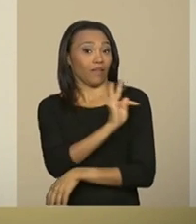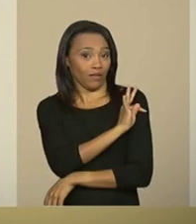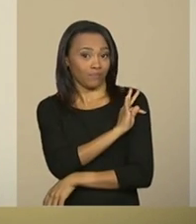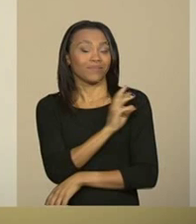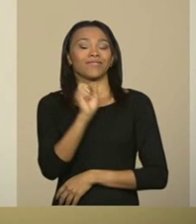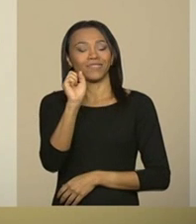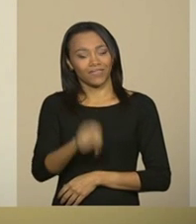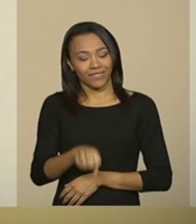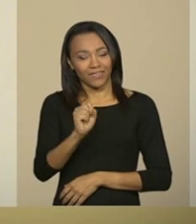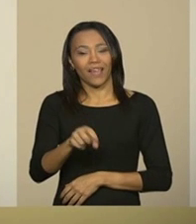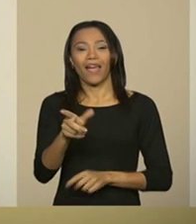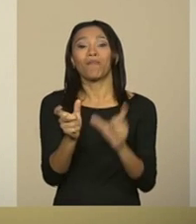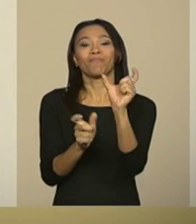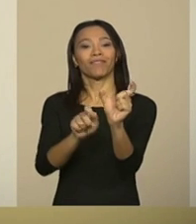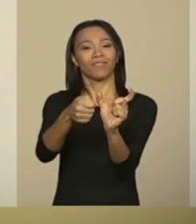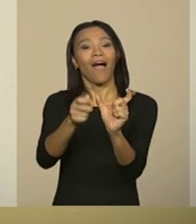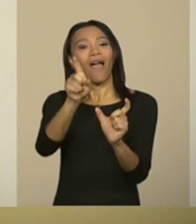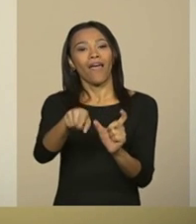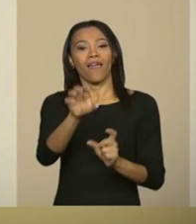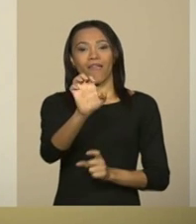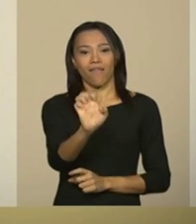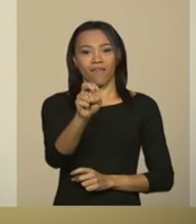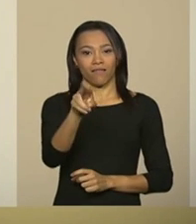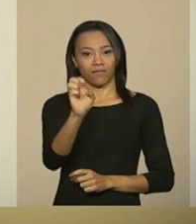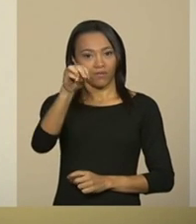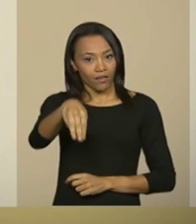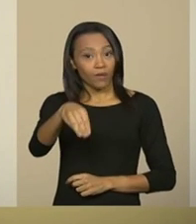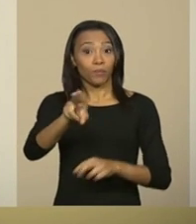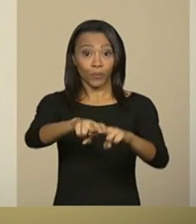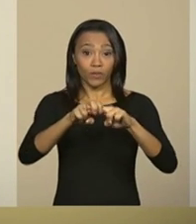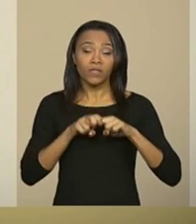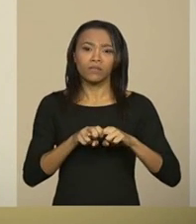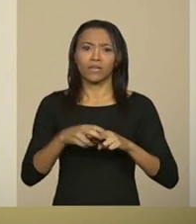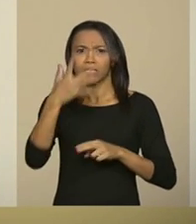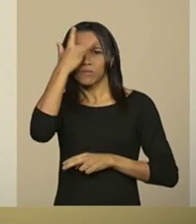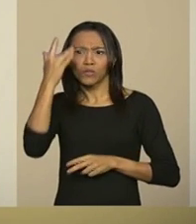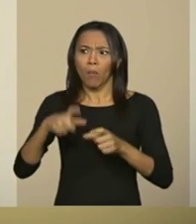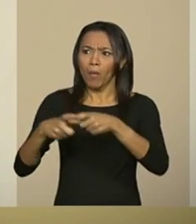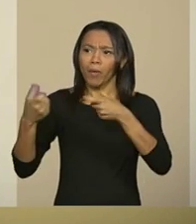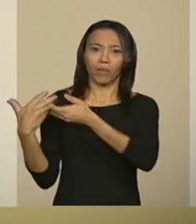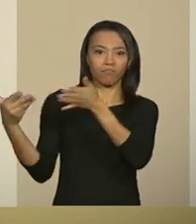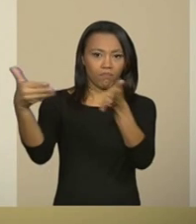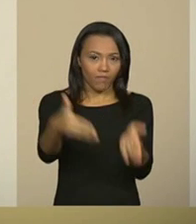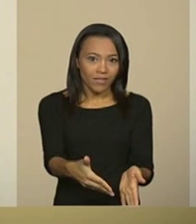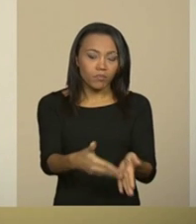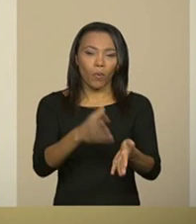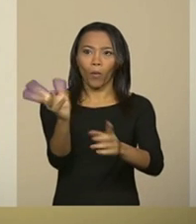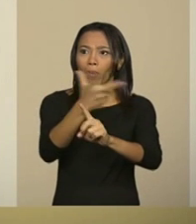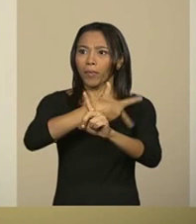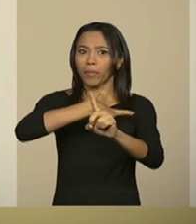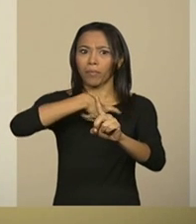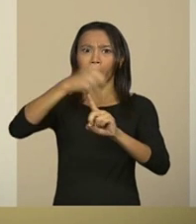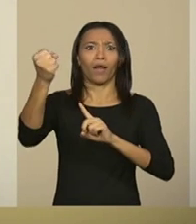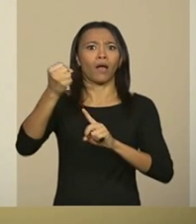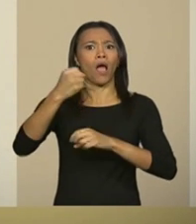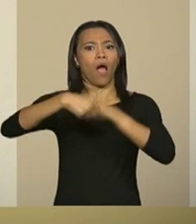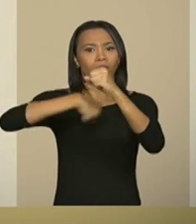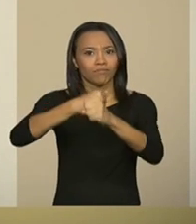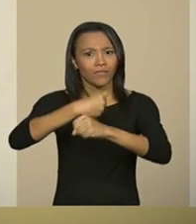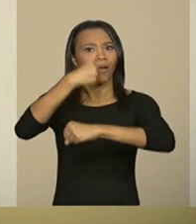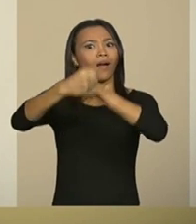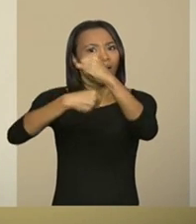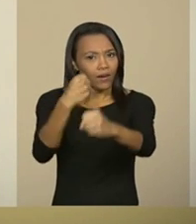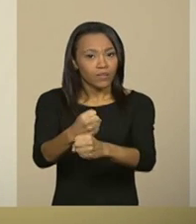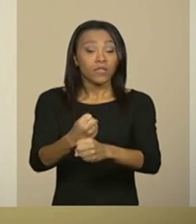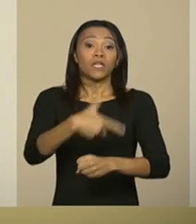luciano a palavra chave é enem é por isso que o número de participantes do enem bate recordes a cada ano